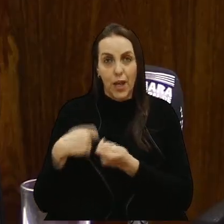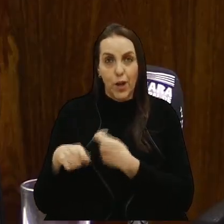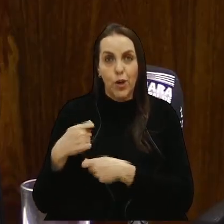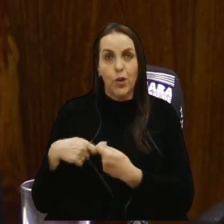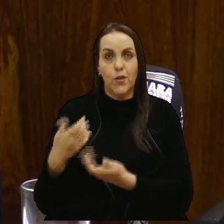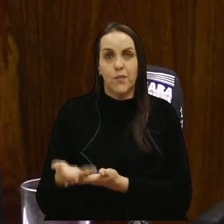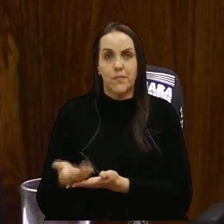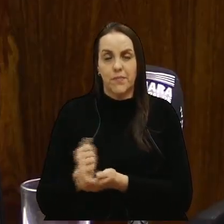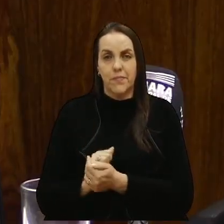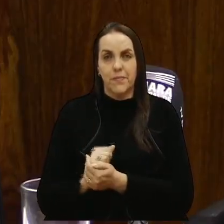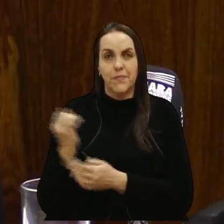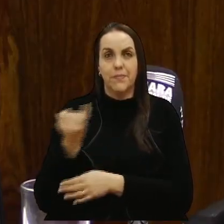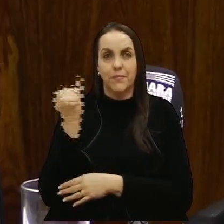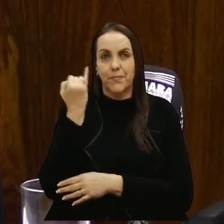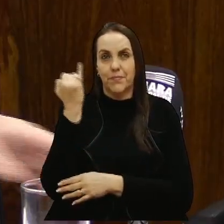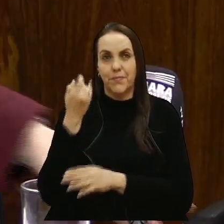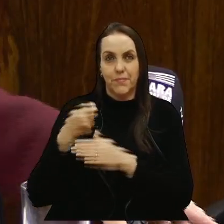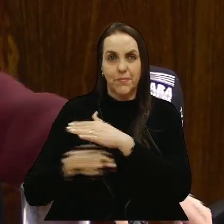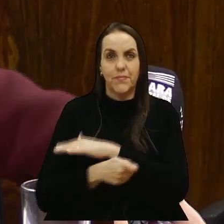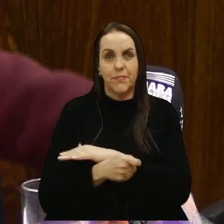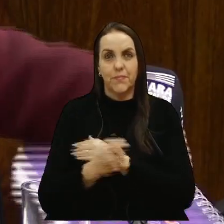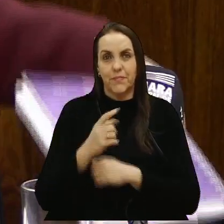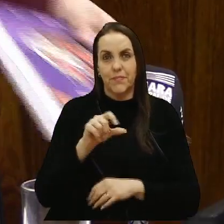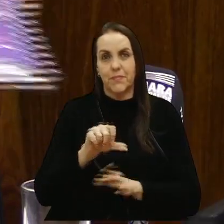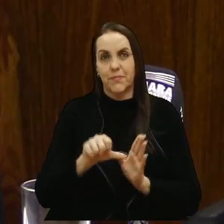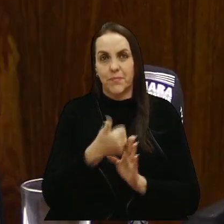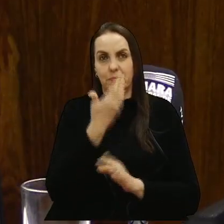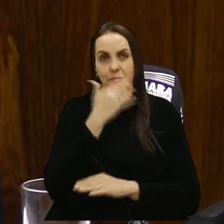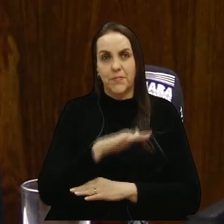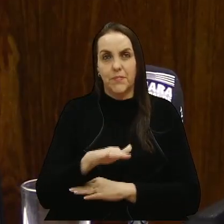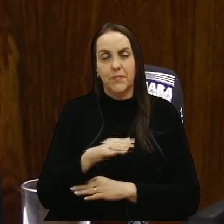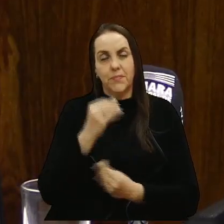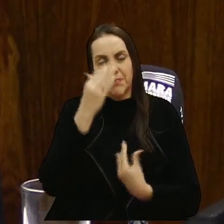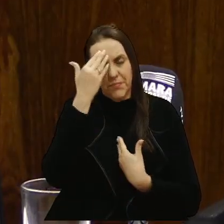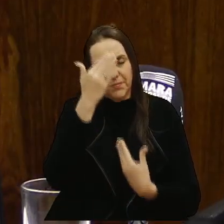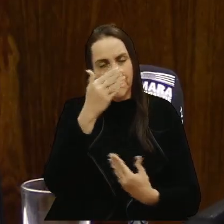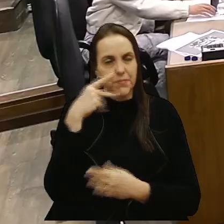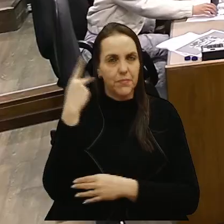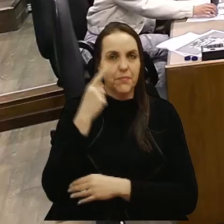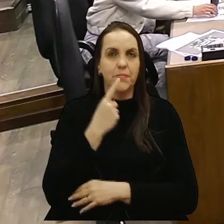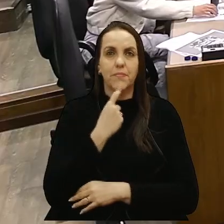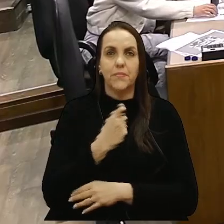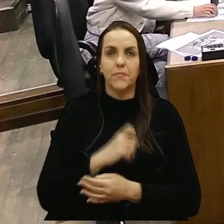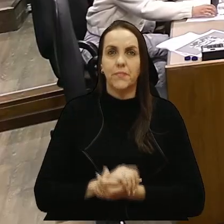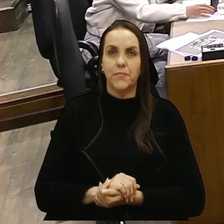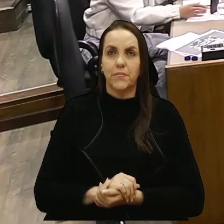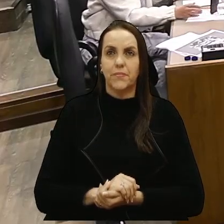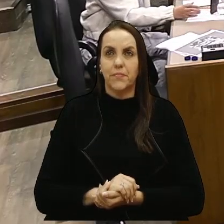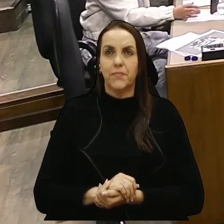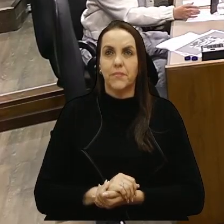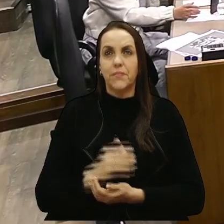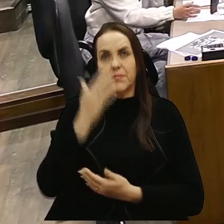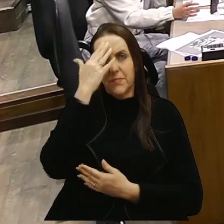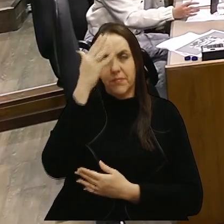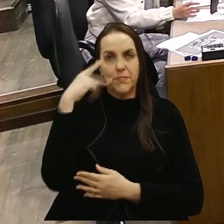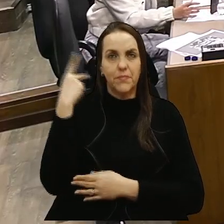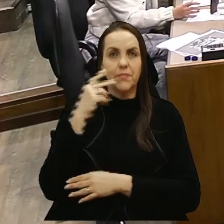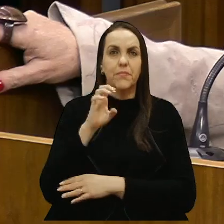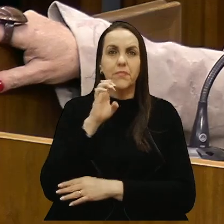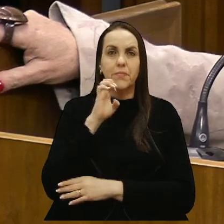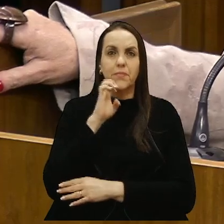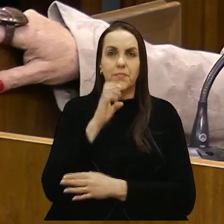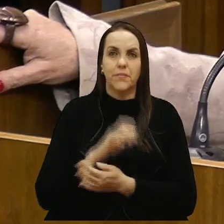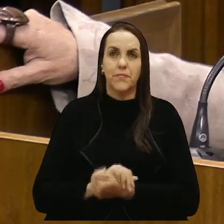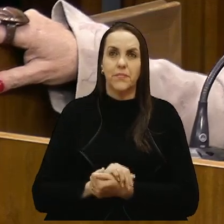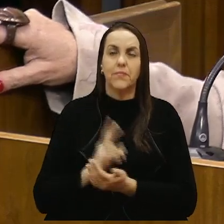econômica e a importância do investimento na primeira infância. Muito obrigada, vereadora Rose. Obrigada, vereadora Estela.